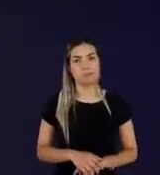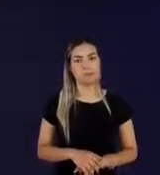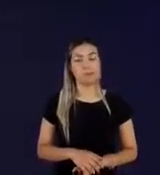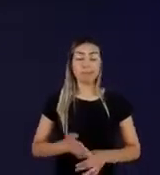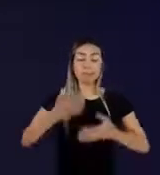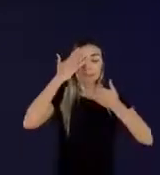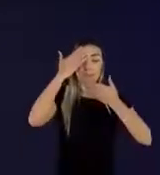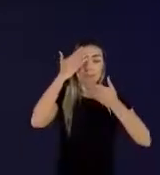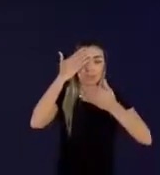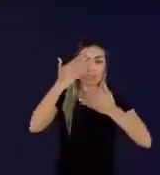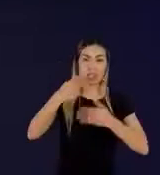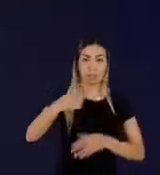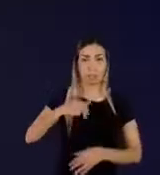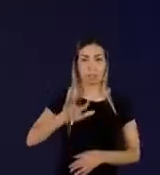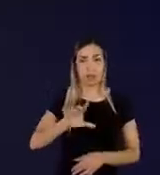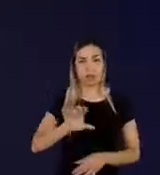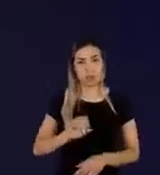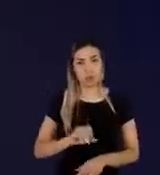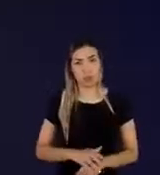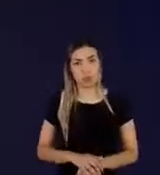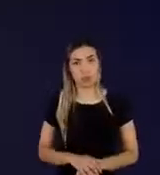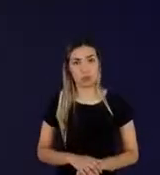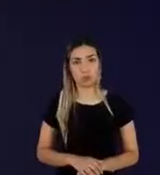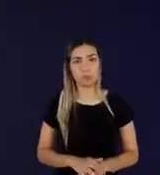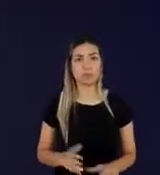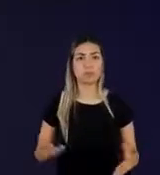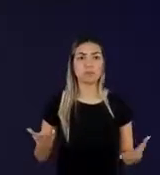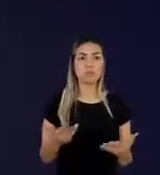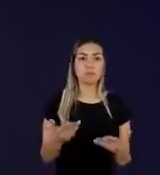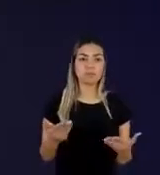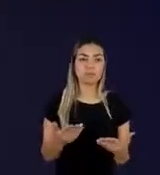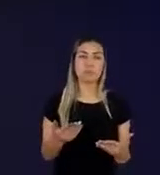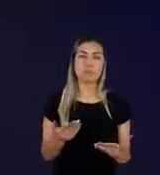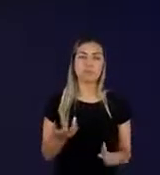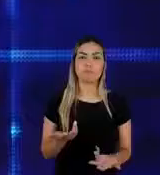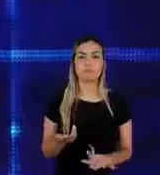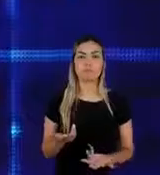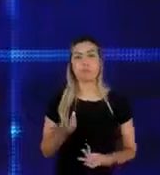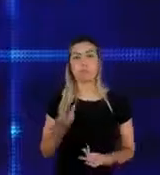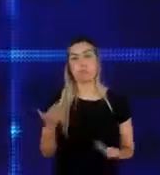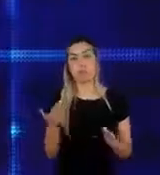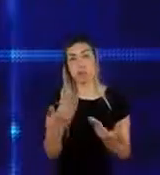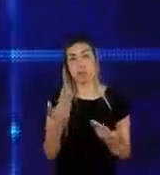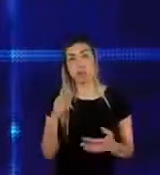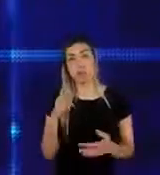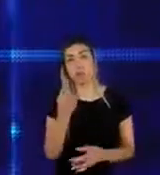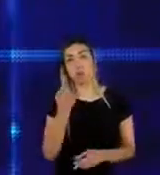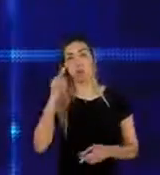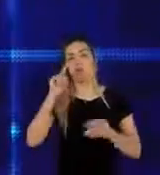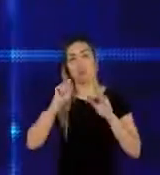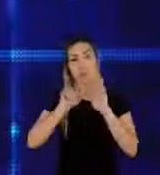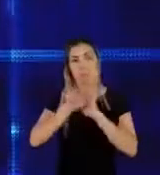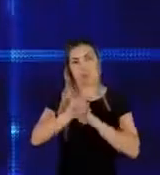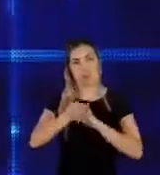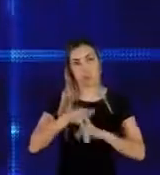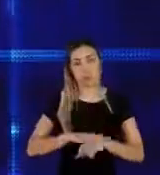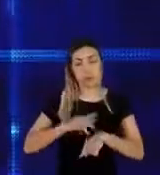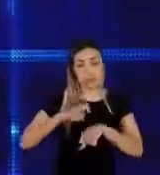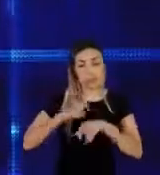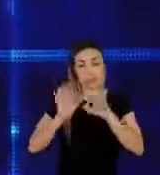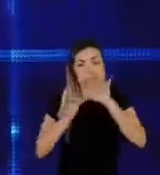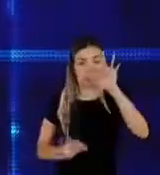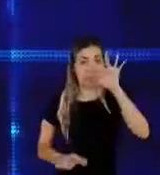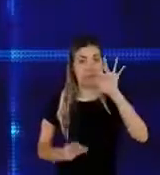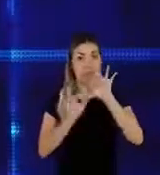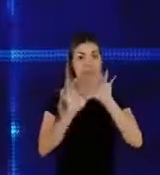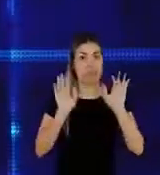Obrigada, Paulo. Acho que isso aí, acho que essa é a nossa última pergunta do painel, o nosso tempo se esgotou,